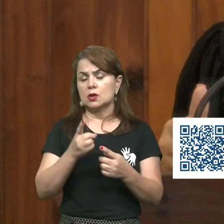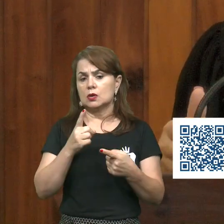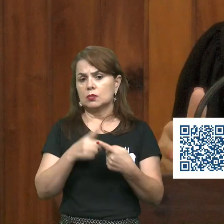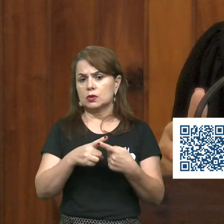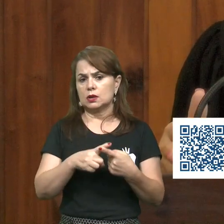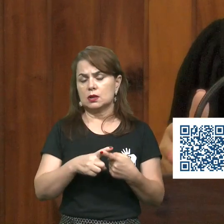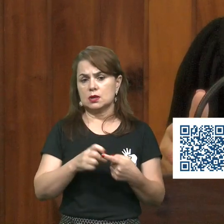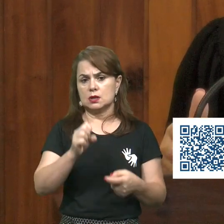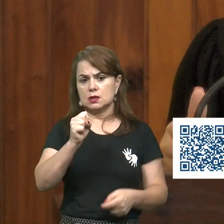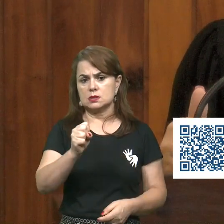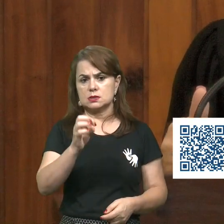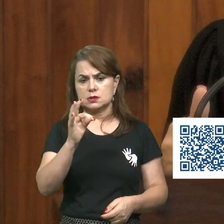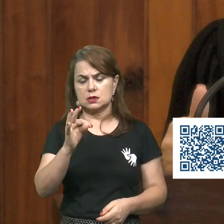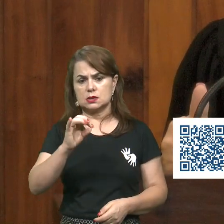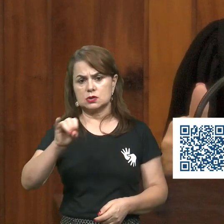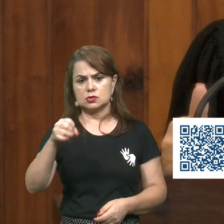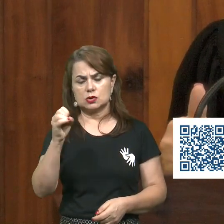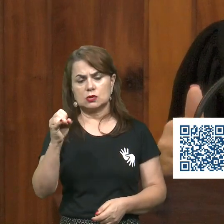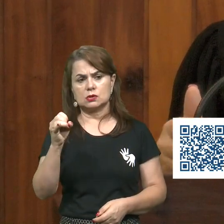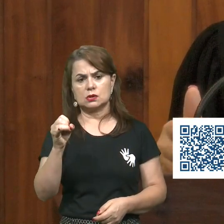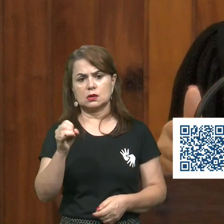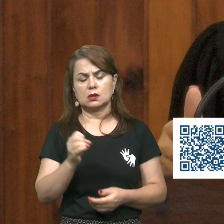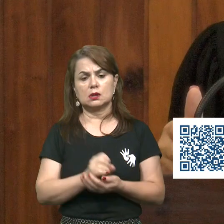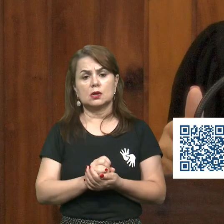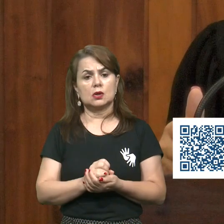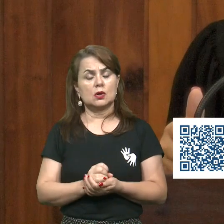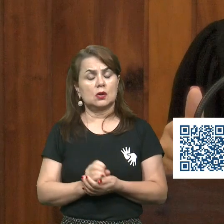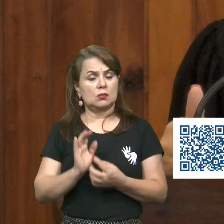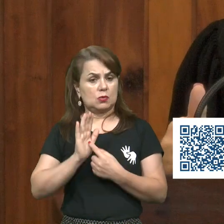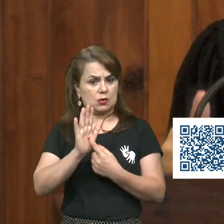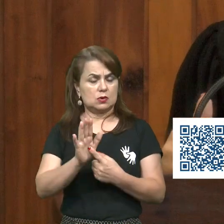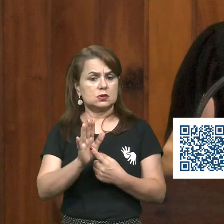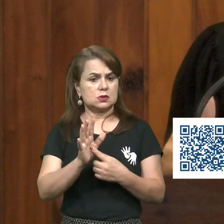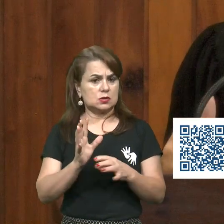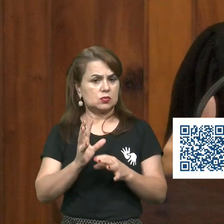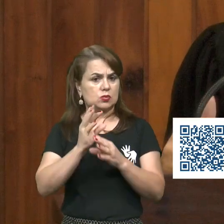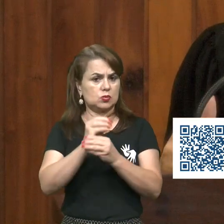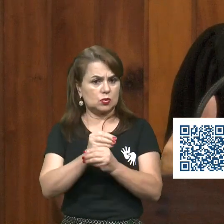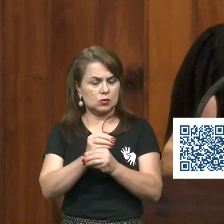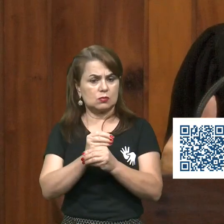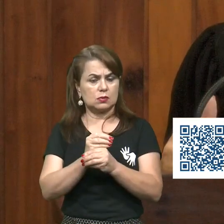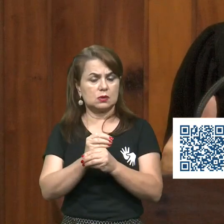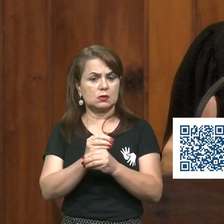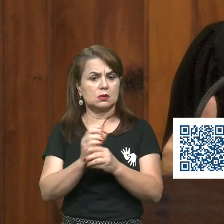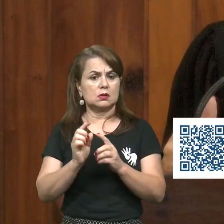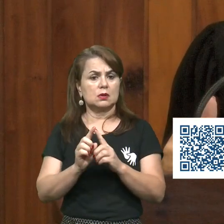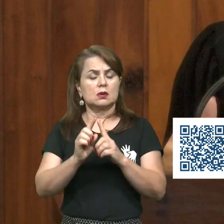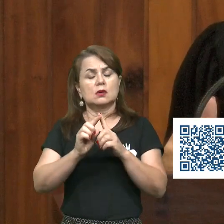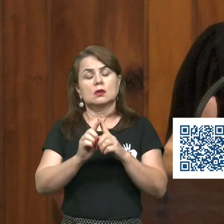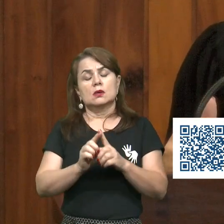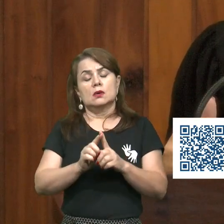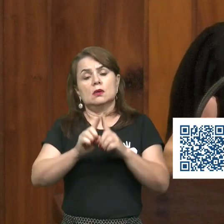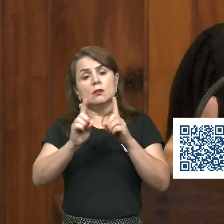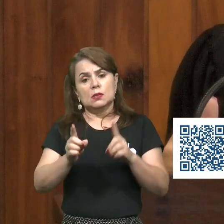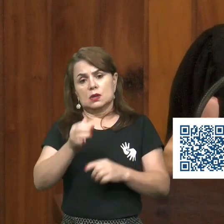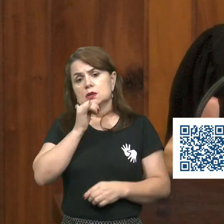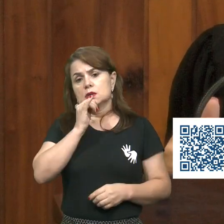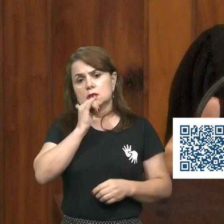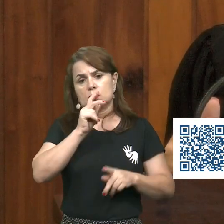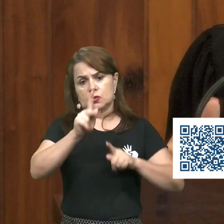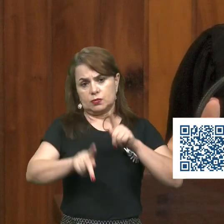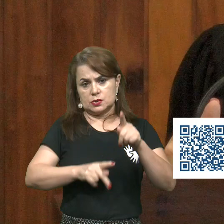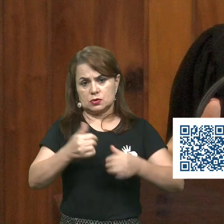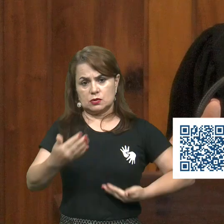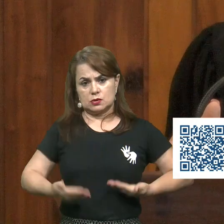relação aos gastos, mas o que não pode ser feito, doutor Nardi, é o servidor trabalhar com a esperança que vai receber